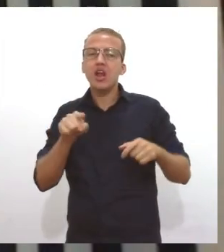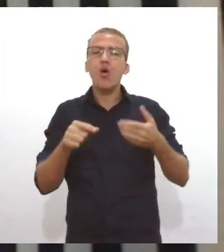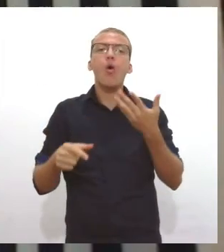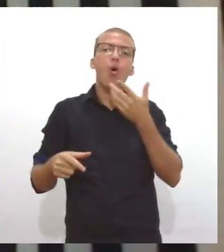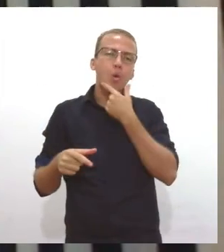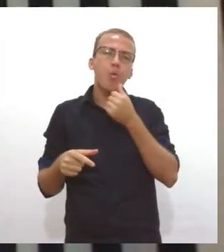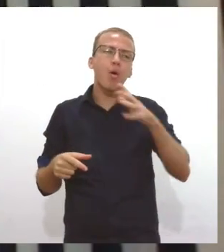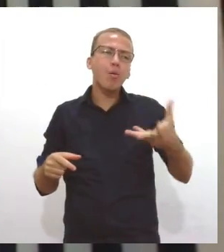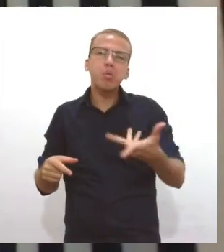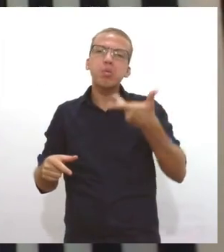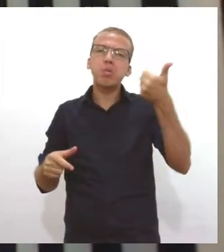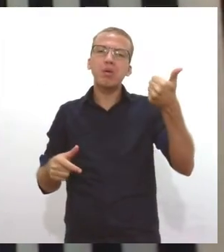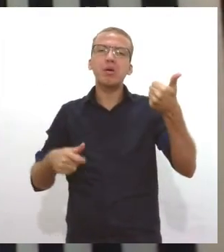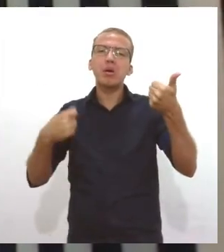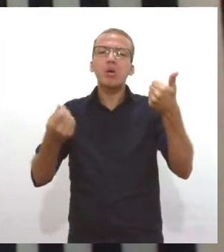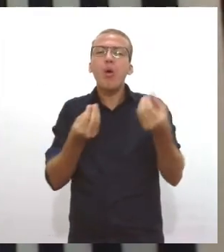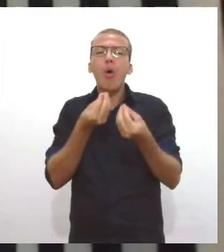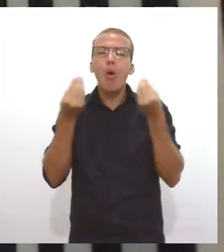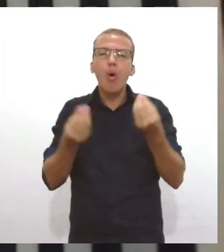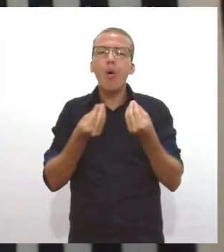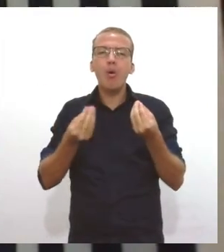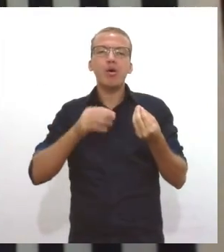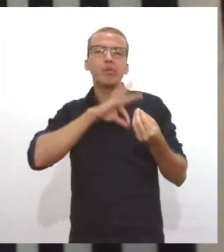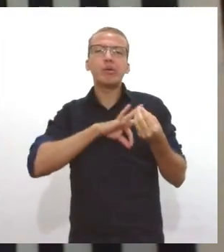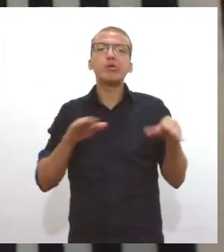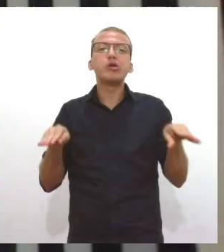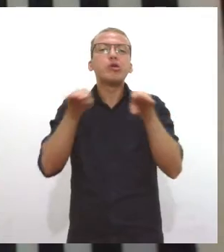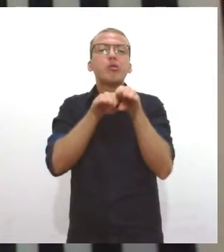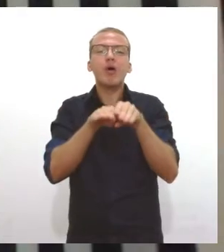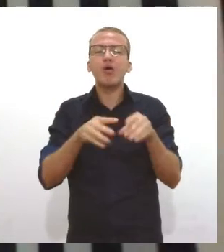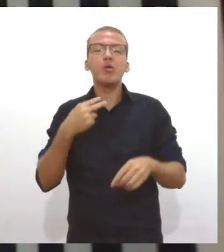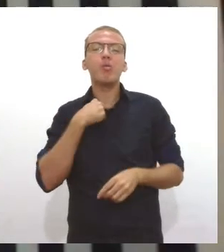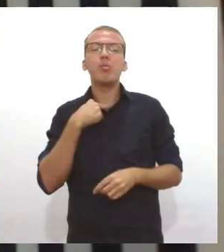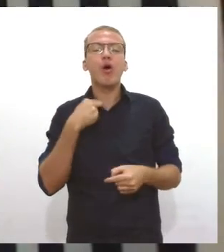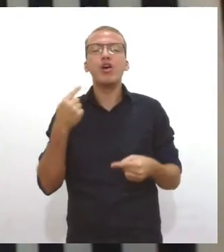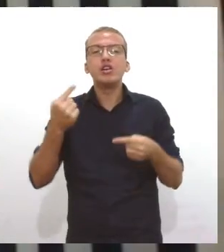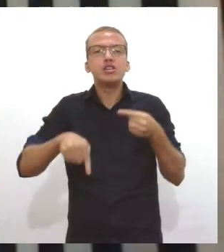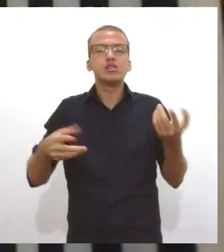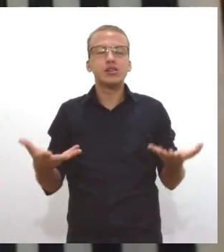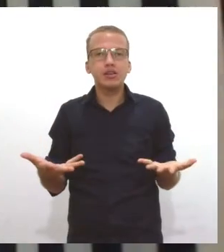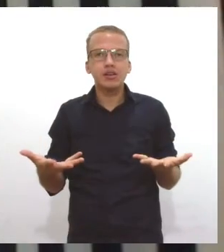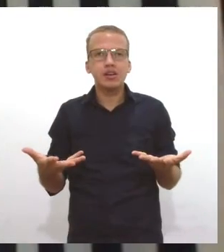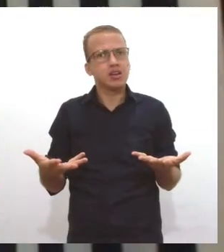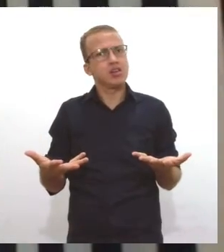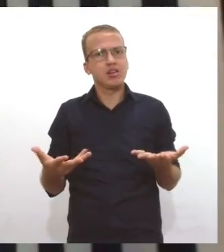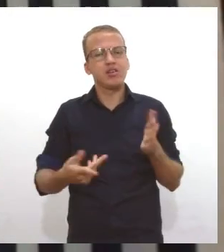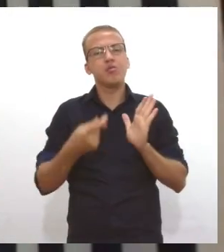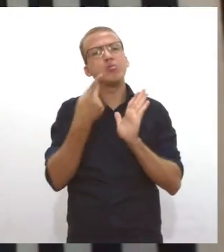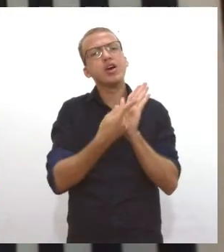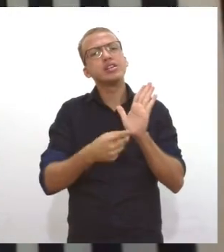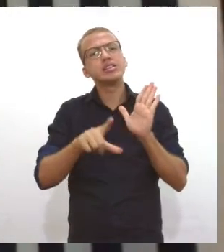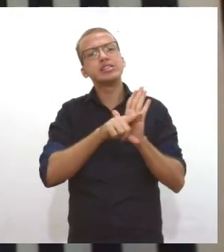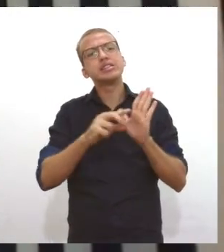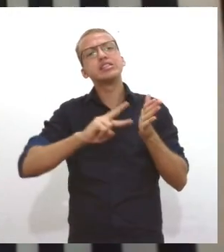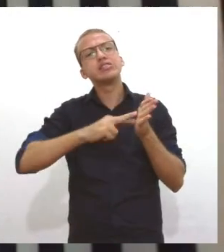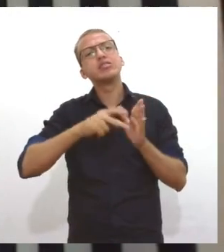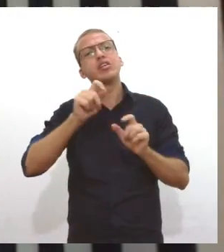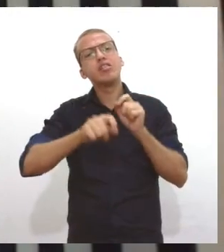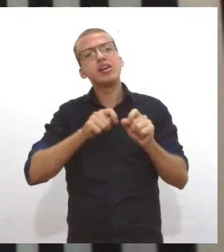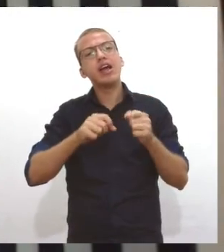Olha só o absurdo teve que ouvir hoje o que que é o Projeto o projeto é o que diz a constituição homens e